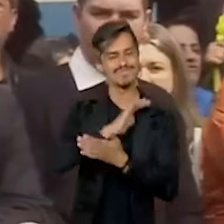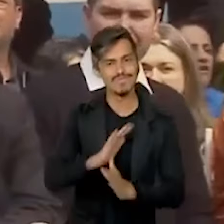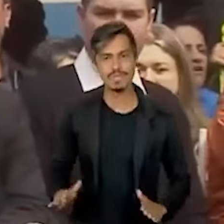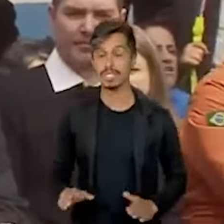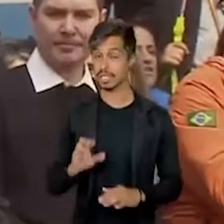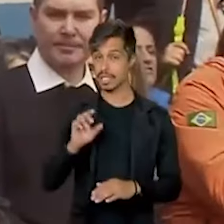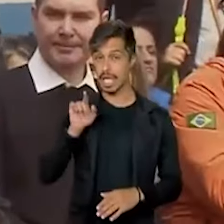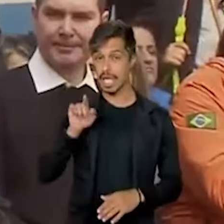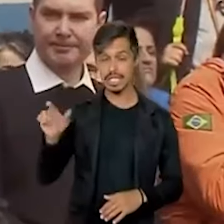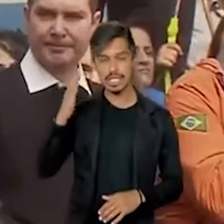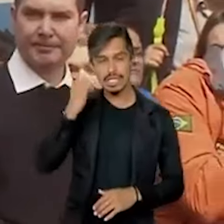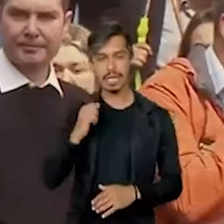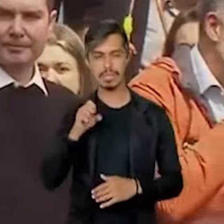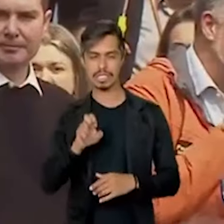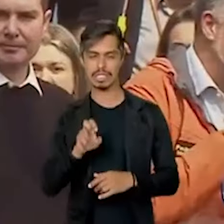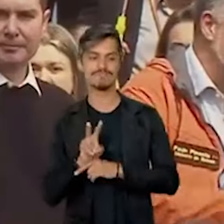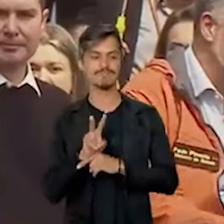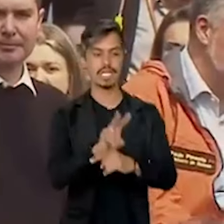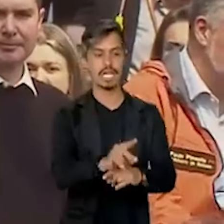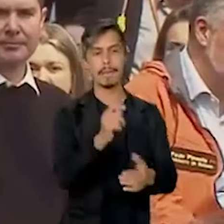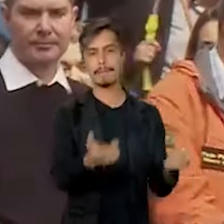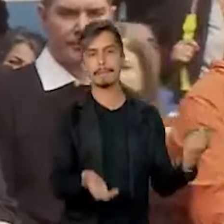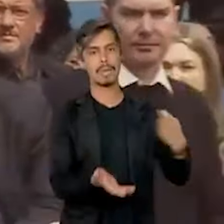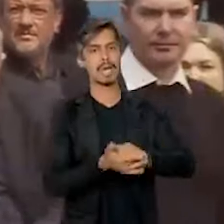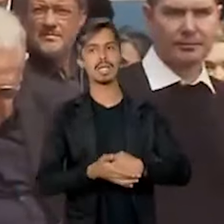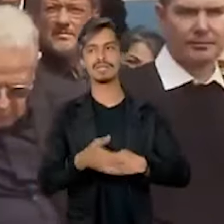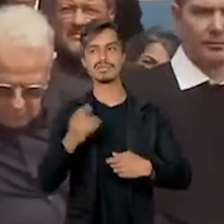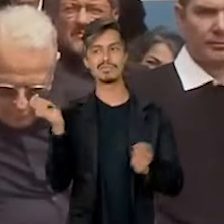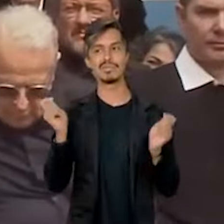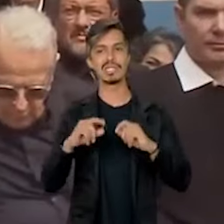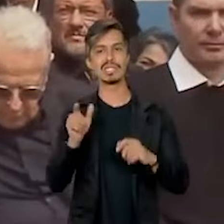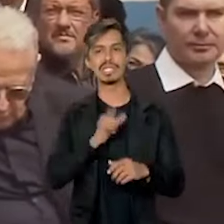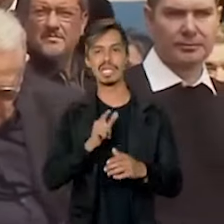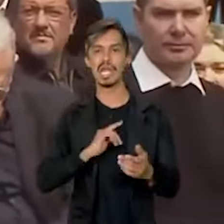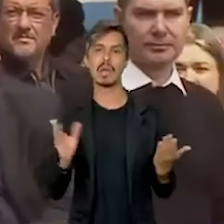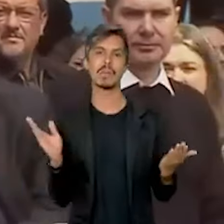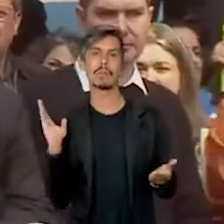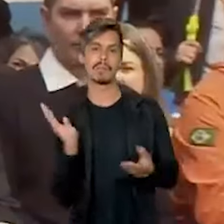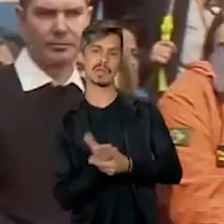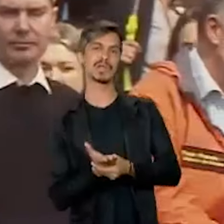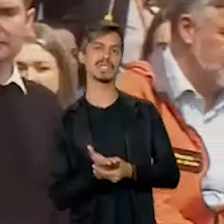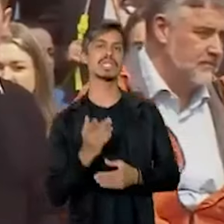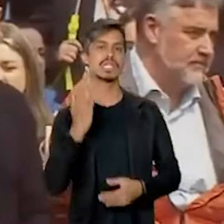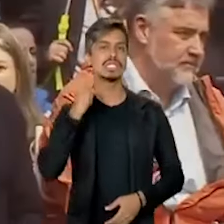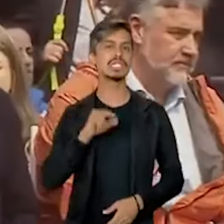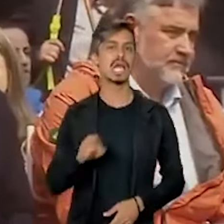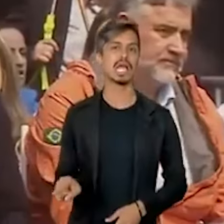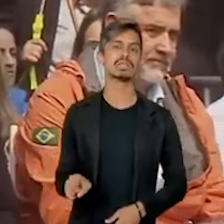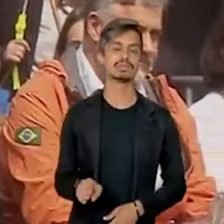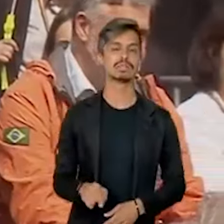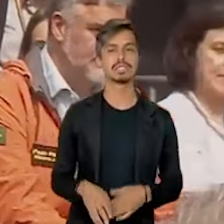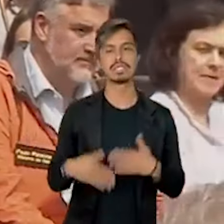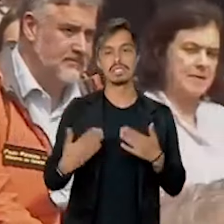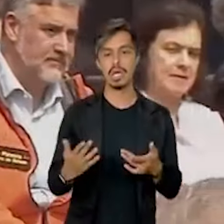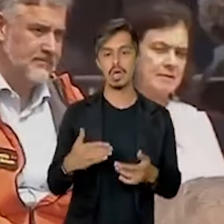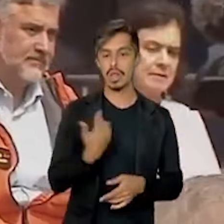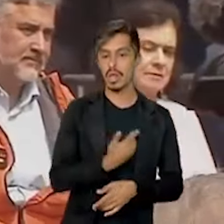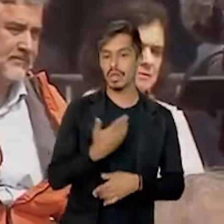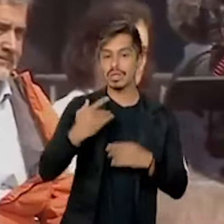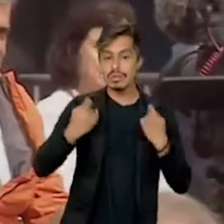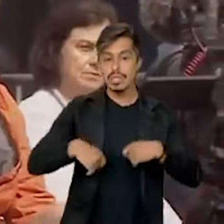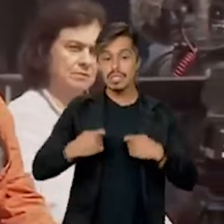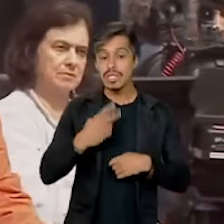dinheiro e a pessoa não pagar, ele pode ter um processo nas costas. Eles sabem disso. Então, é preciso que a gente tenha